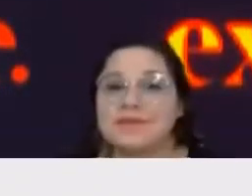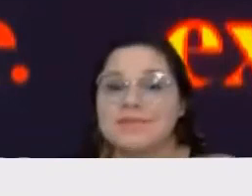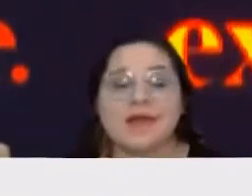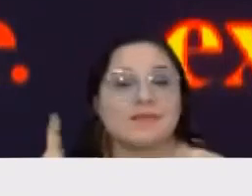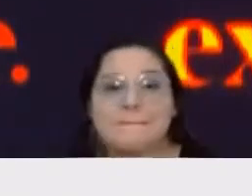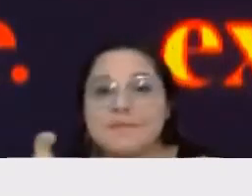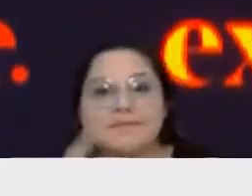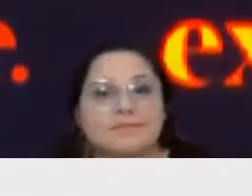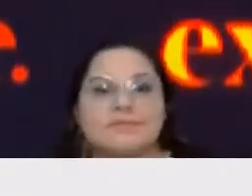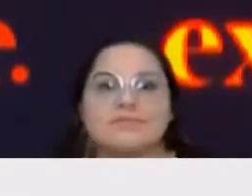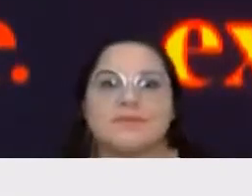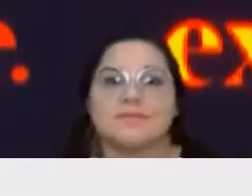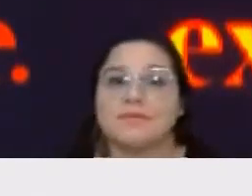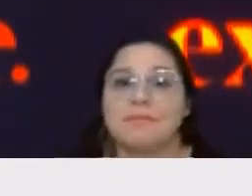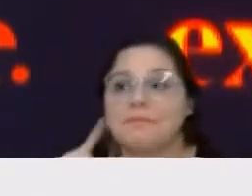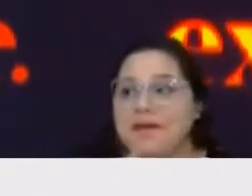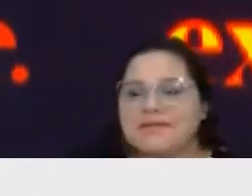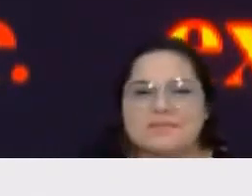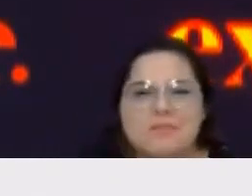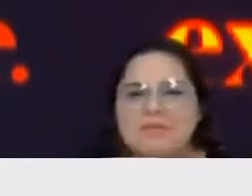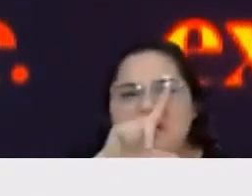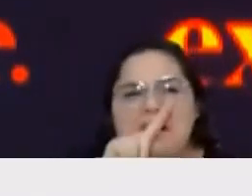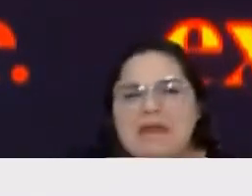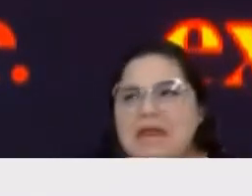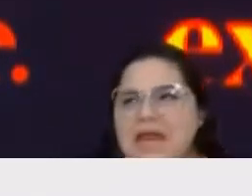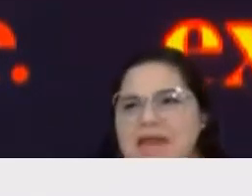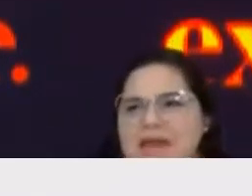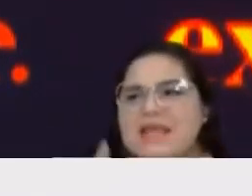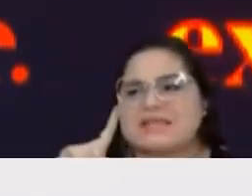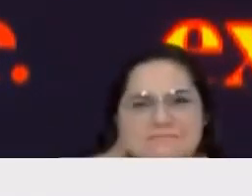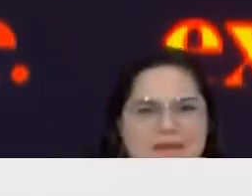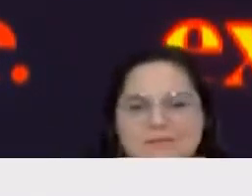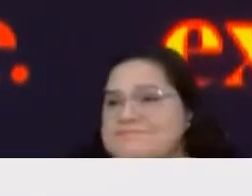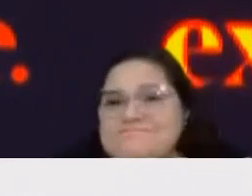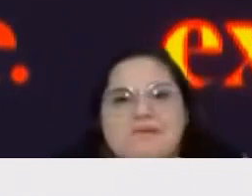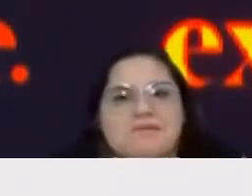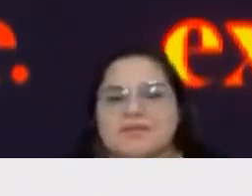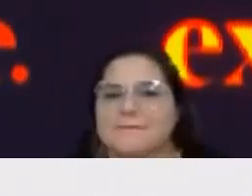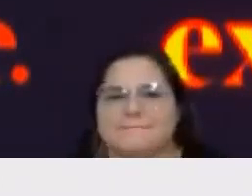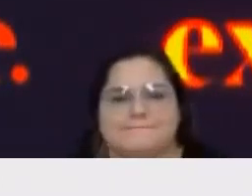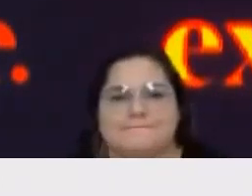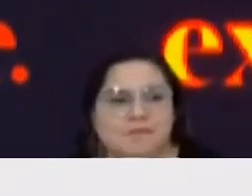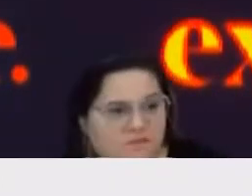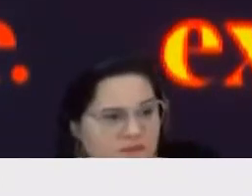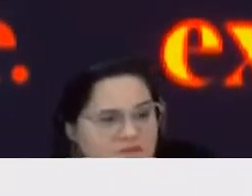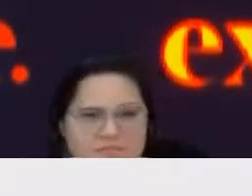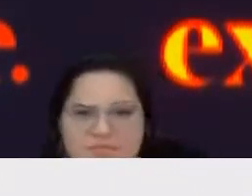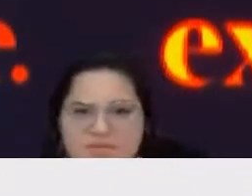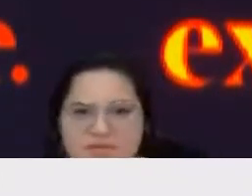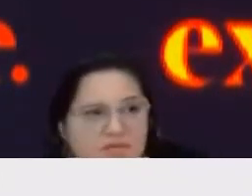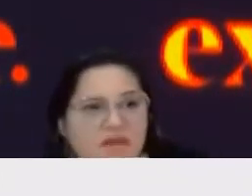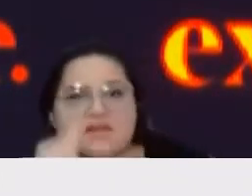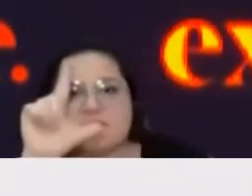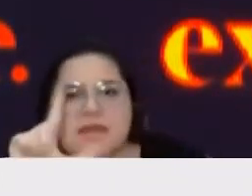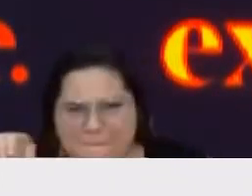país não pode crescer menos do que a média mundial. Nós não temos o direito de oferecer para a sociedade menos do